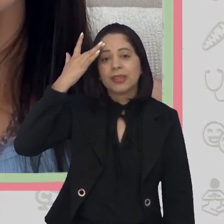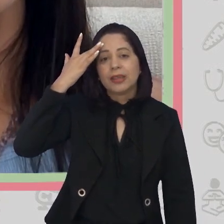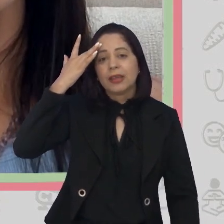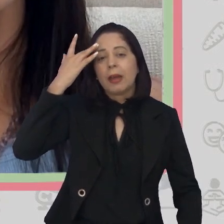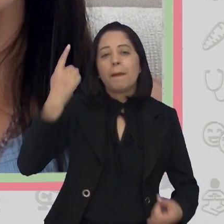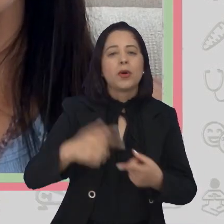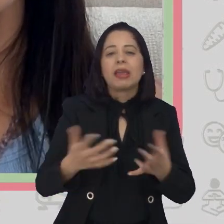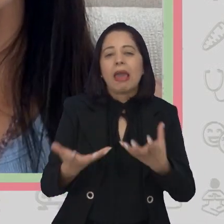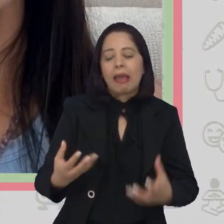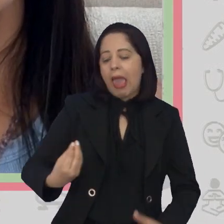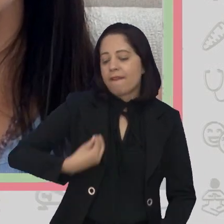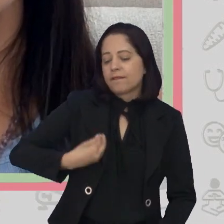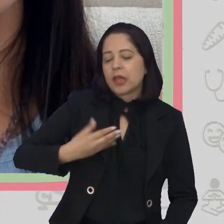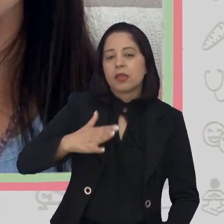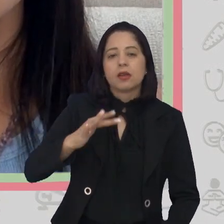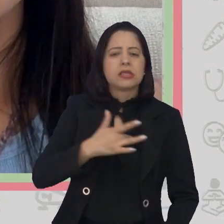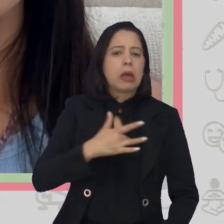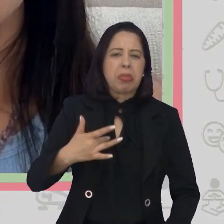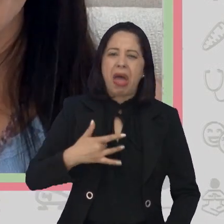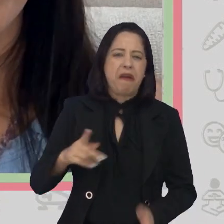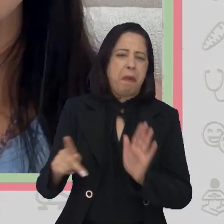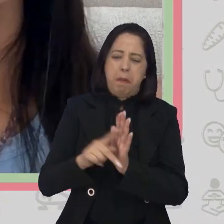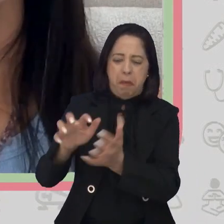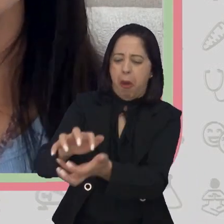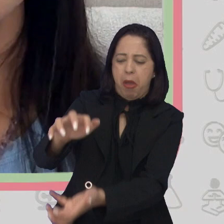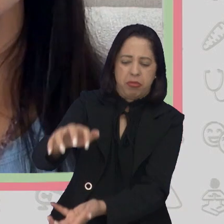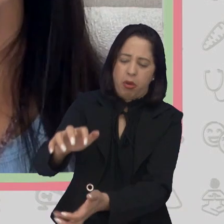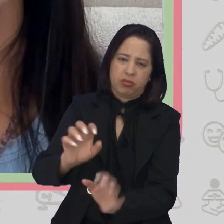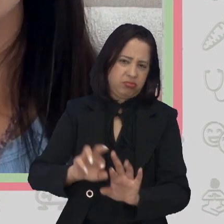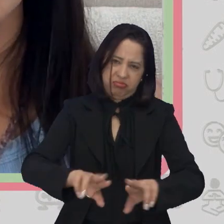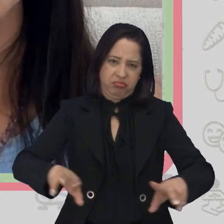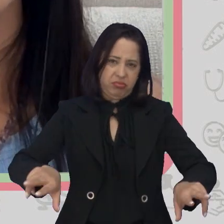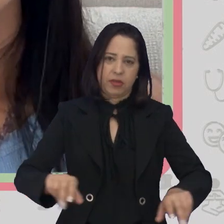mais saudável para os idosos e para todas as pessoas?